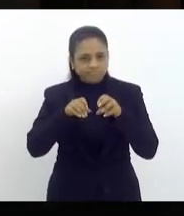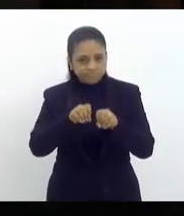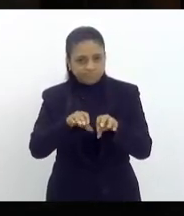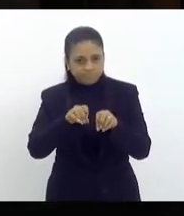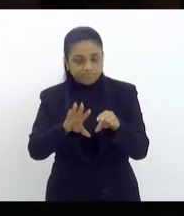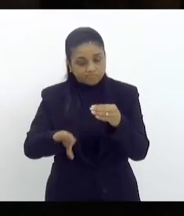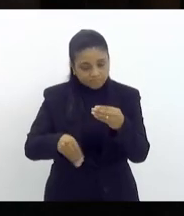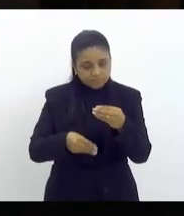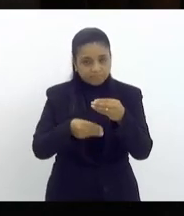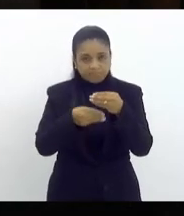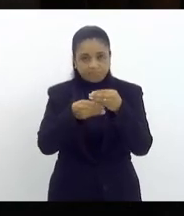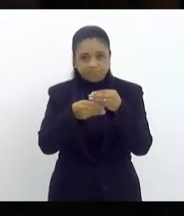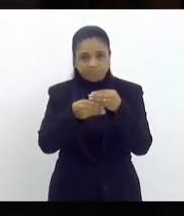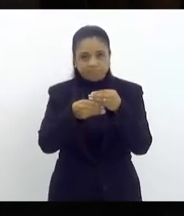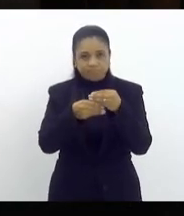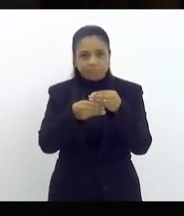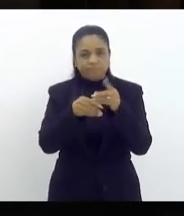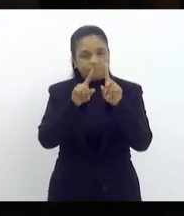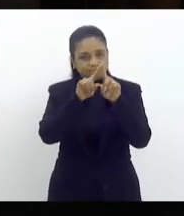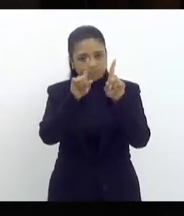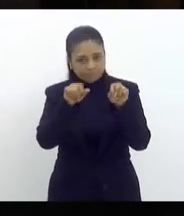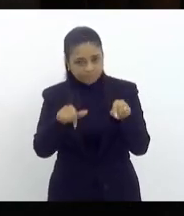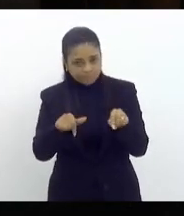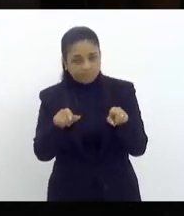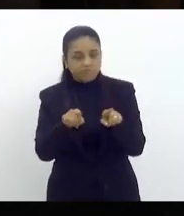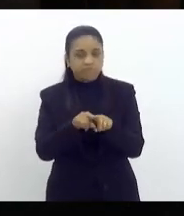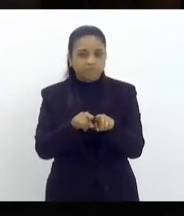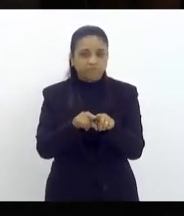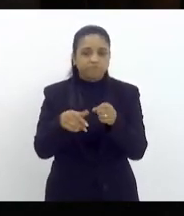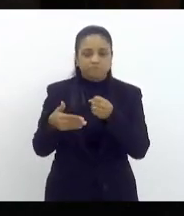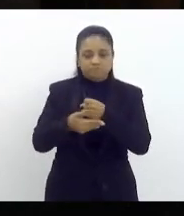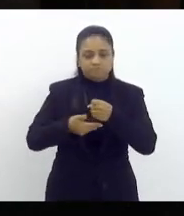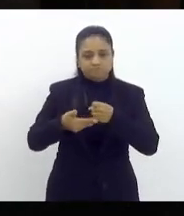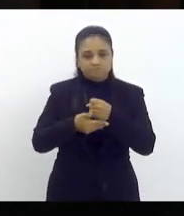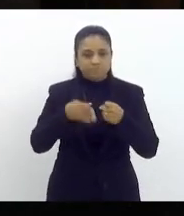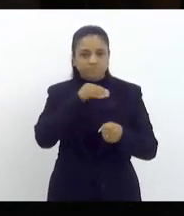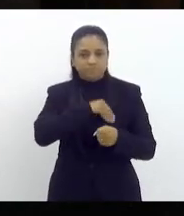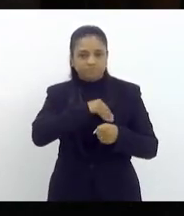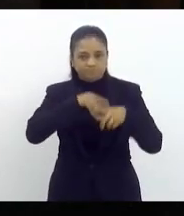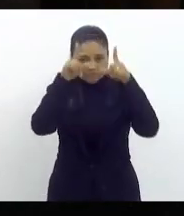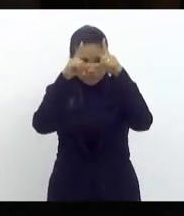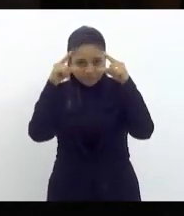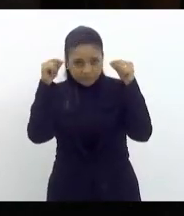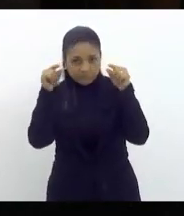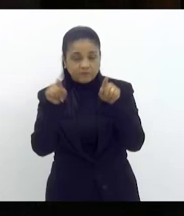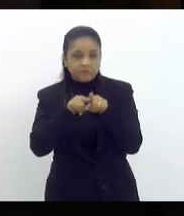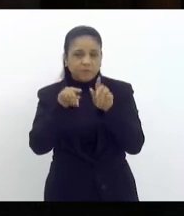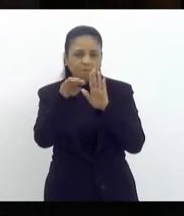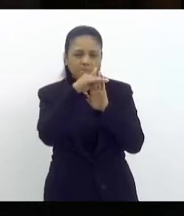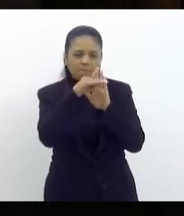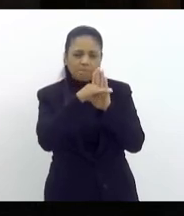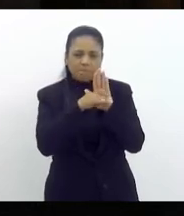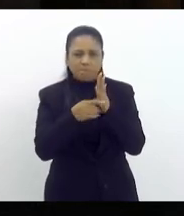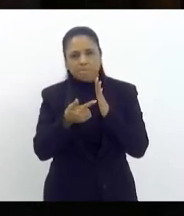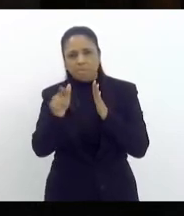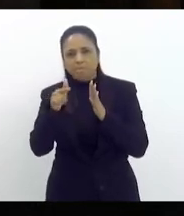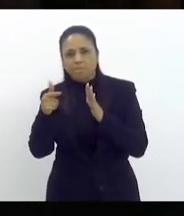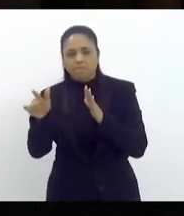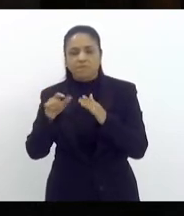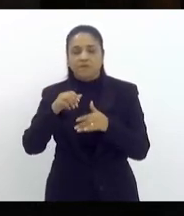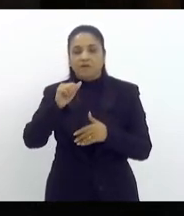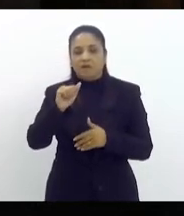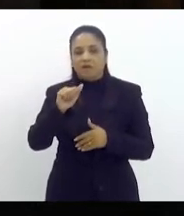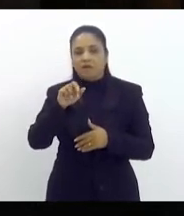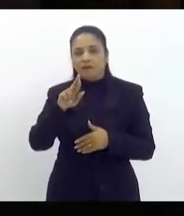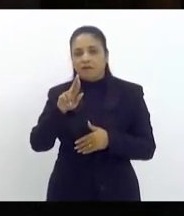recomposição salarial dos nossos servidores o piso da enfermagem além de outras pautas dos nossos servidores como a GRAM para